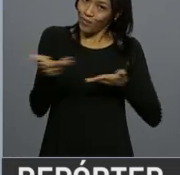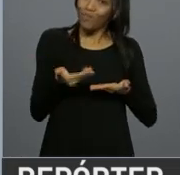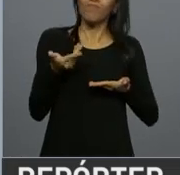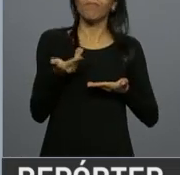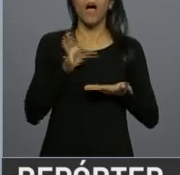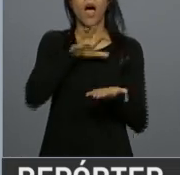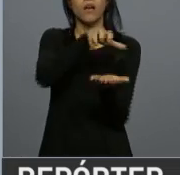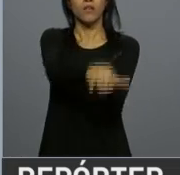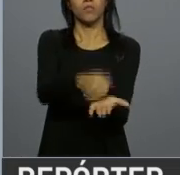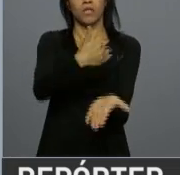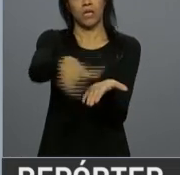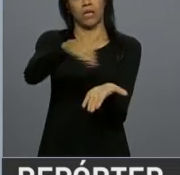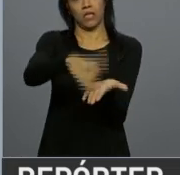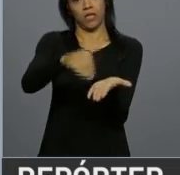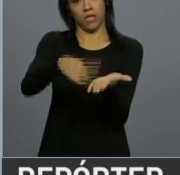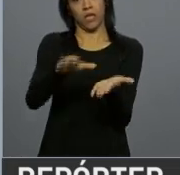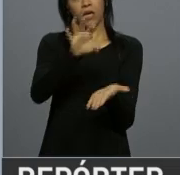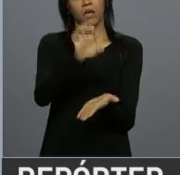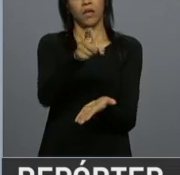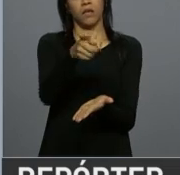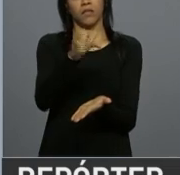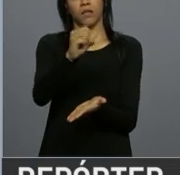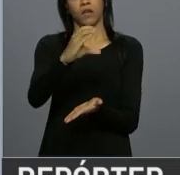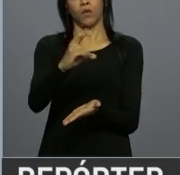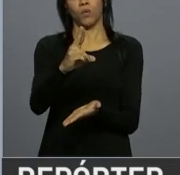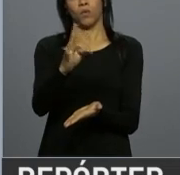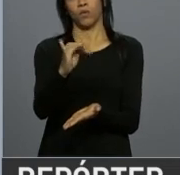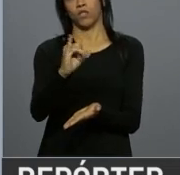Secretaria Executiva, voltando aqui a esse